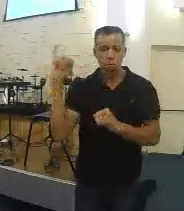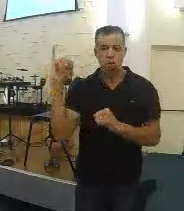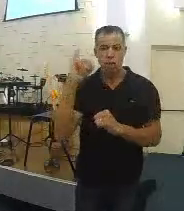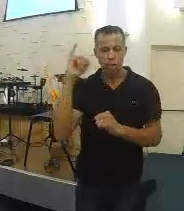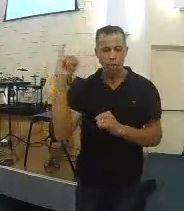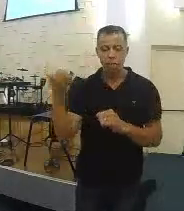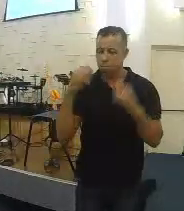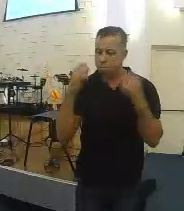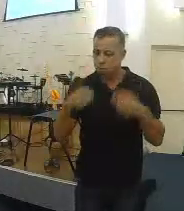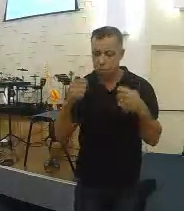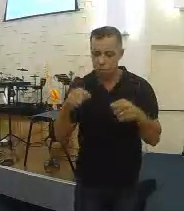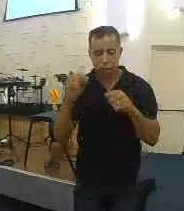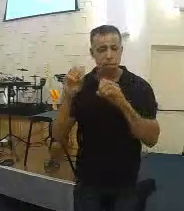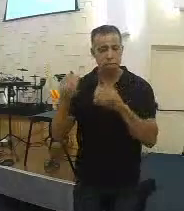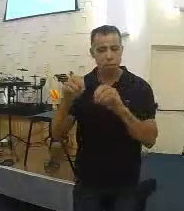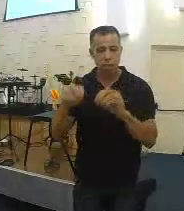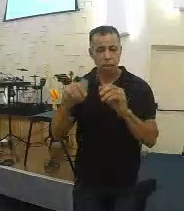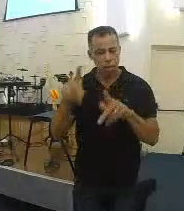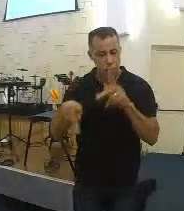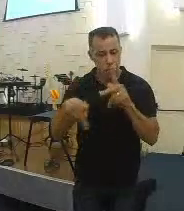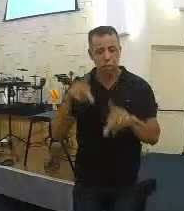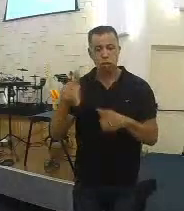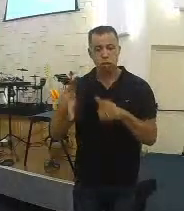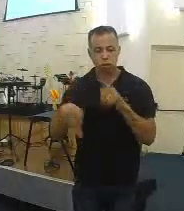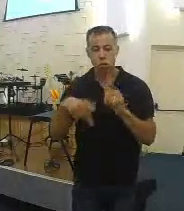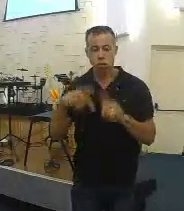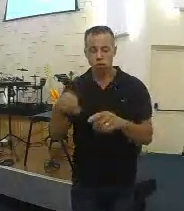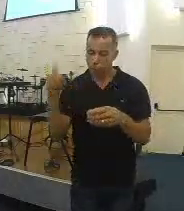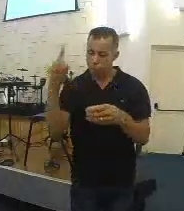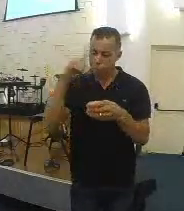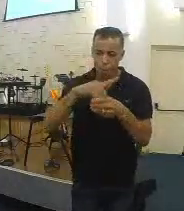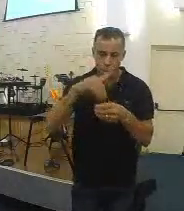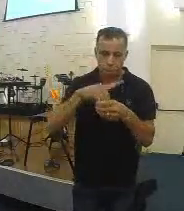precisava ensinar as pessoas a sustentarem a casa do Senhor e o